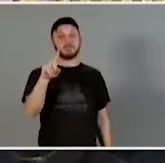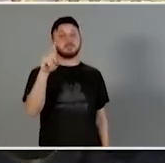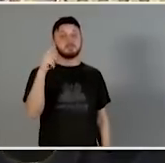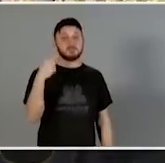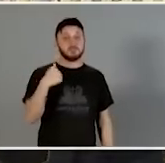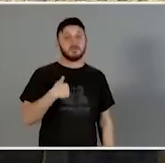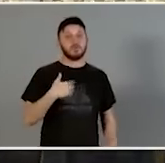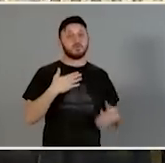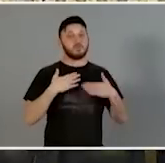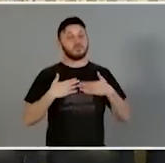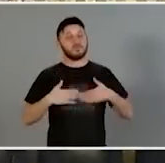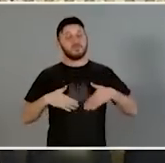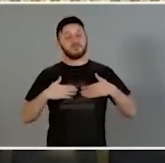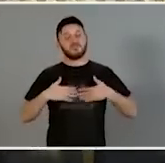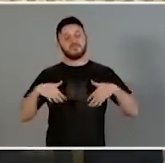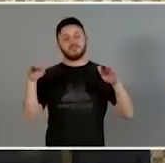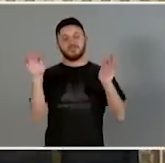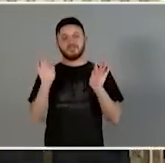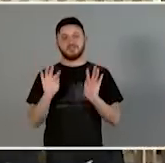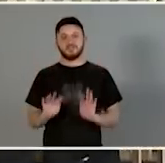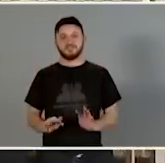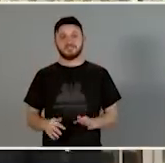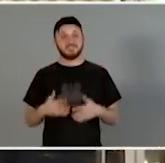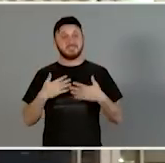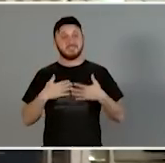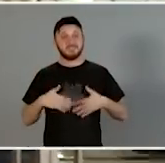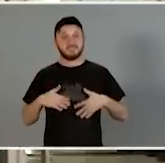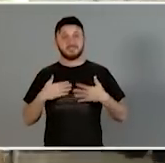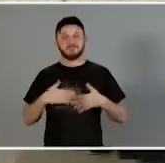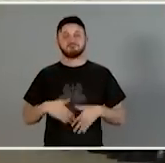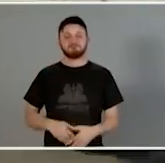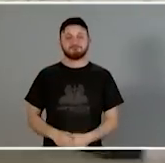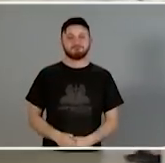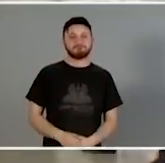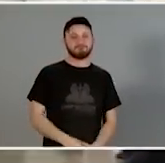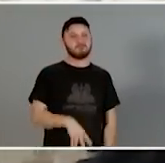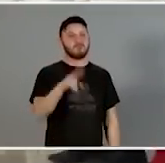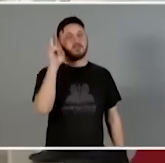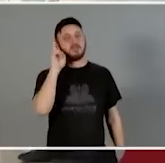dia descanso feliz, guardando